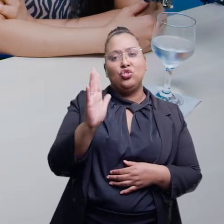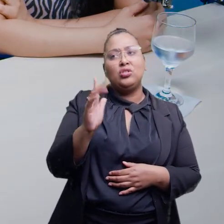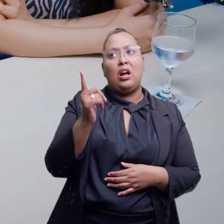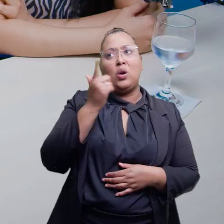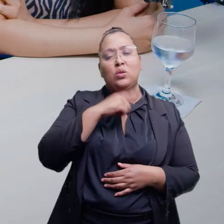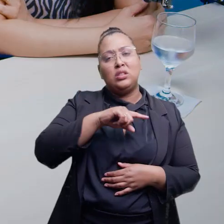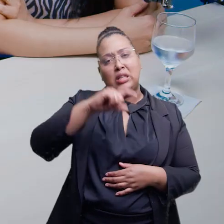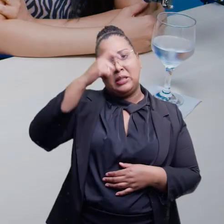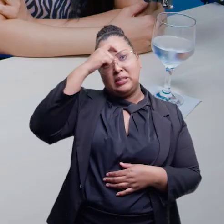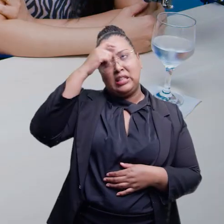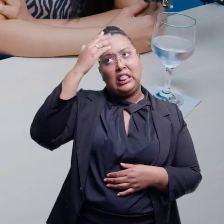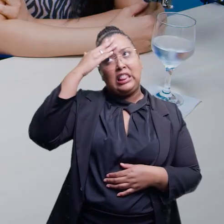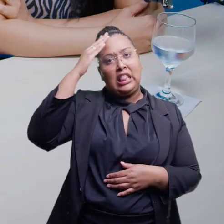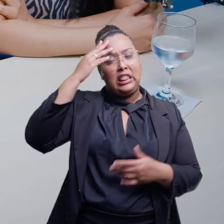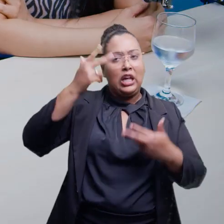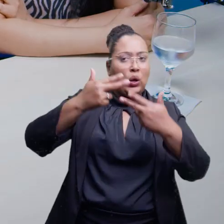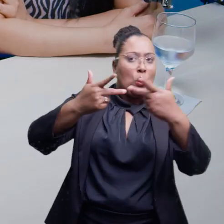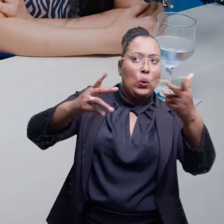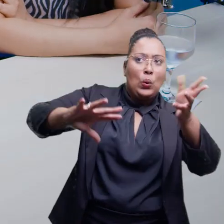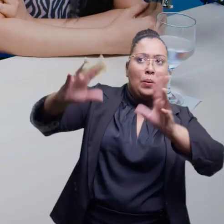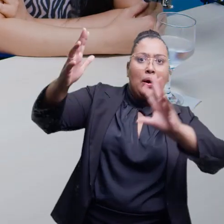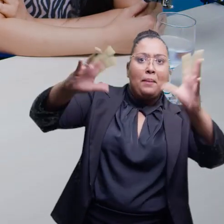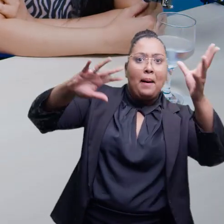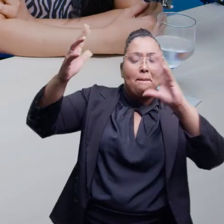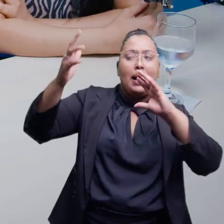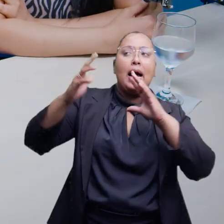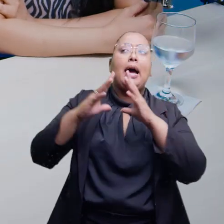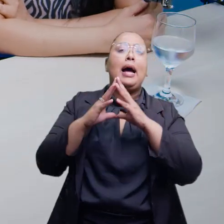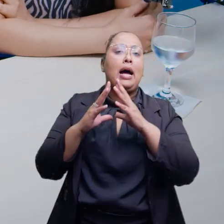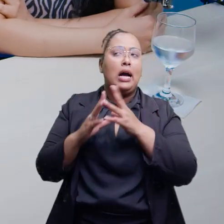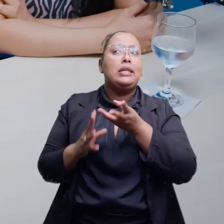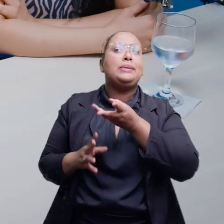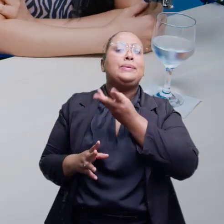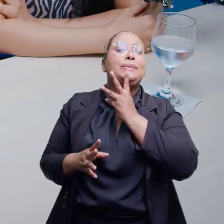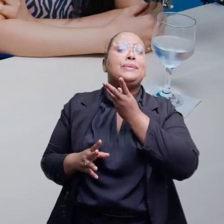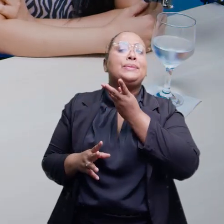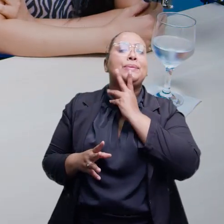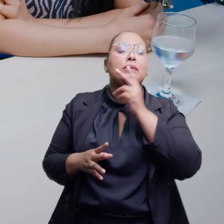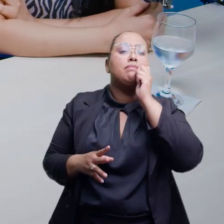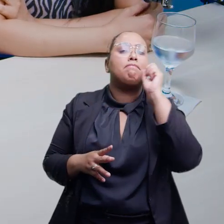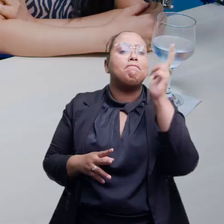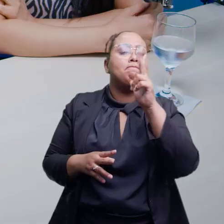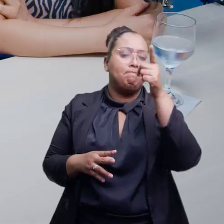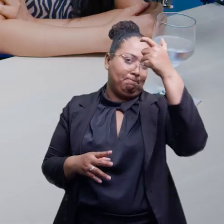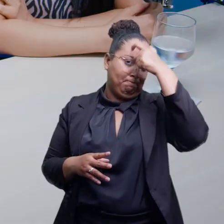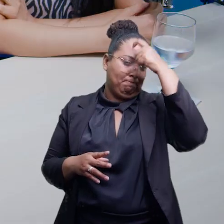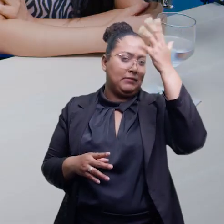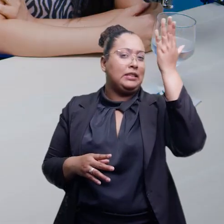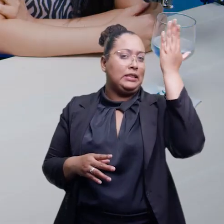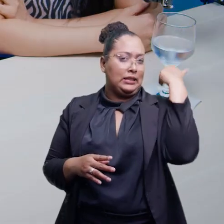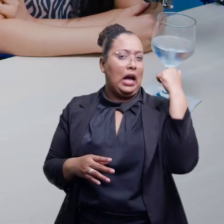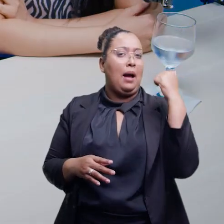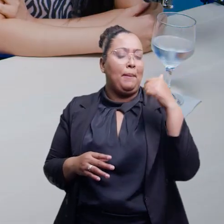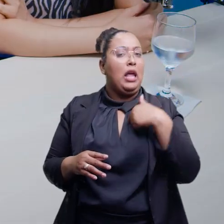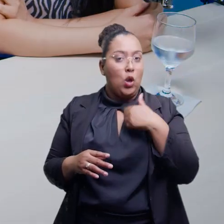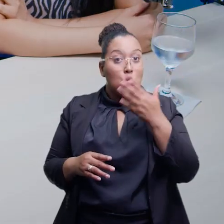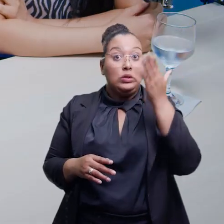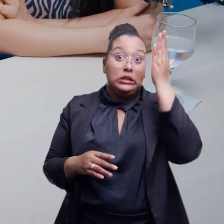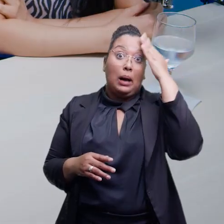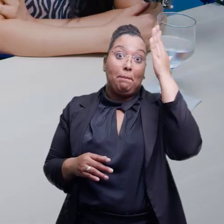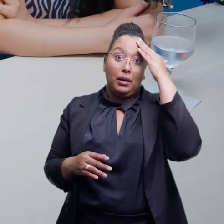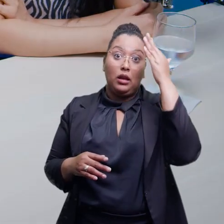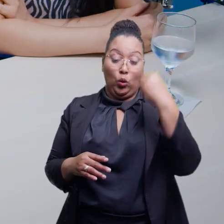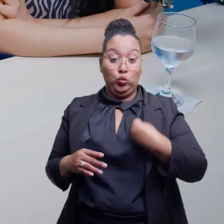já tem um pouco de consciência do que tá acontecendo, do que aconteceu, então eu sempre tive essa consciência de que eu estava